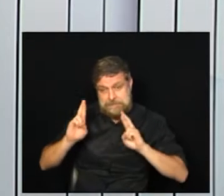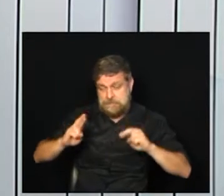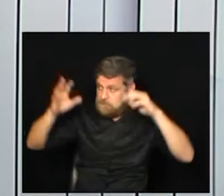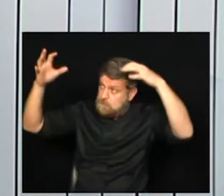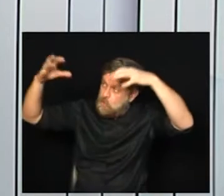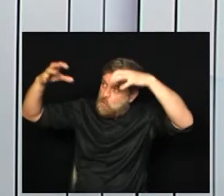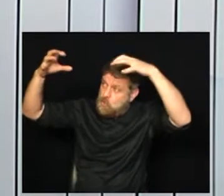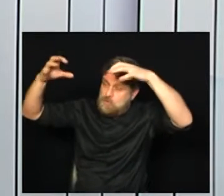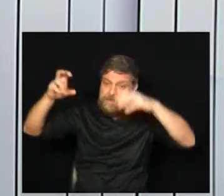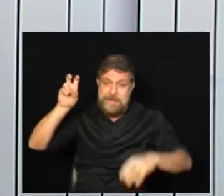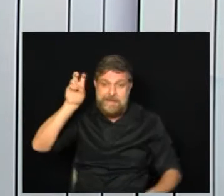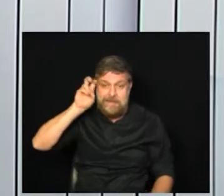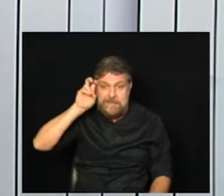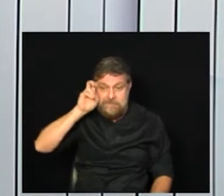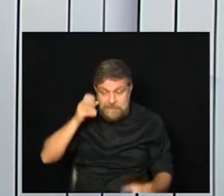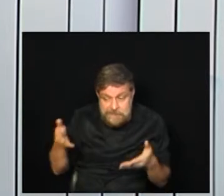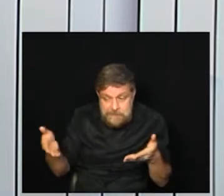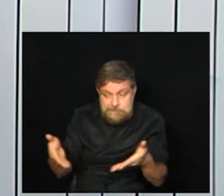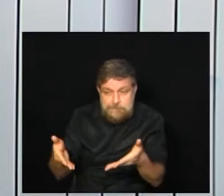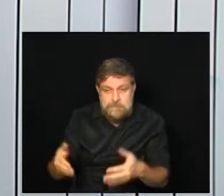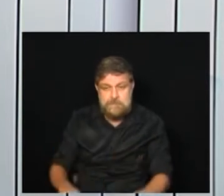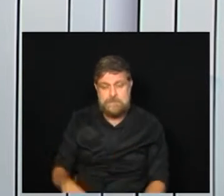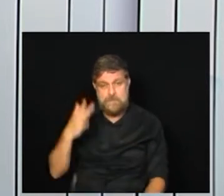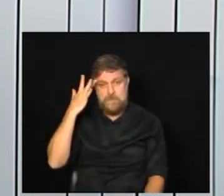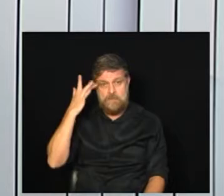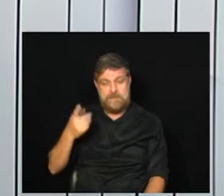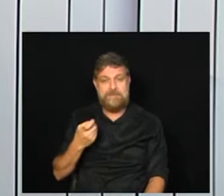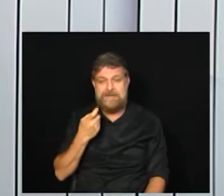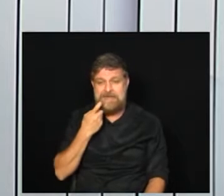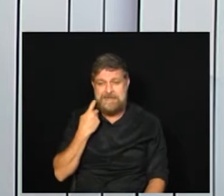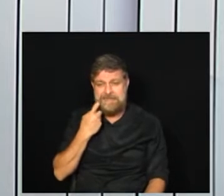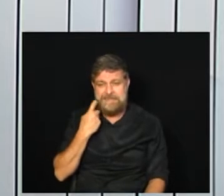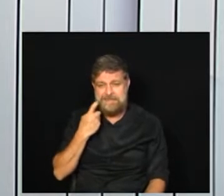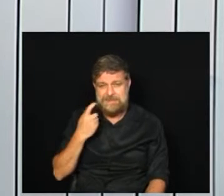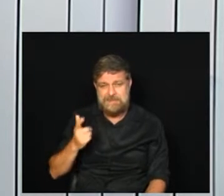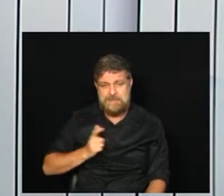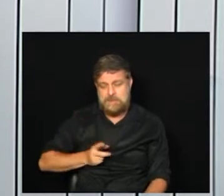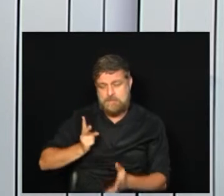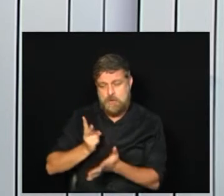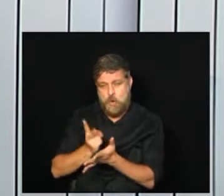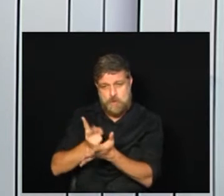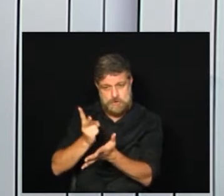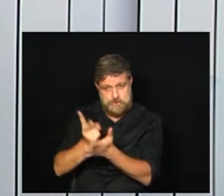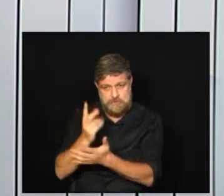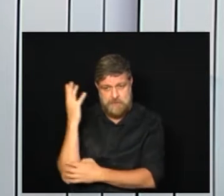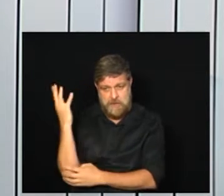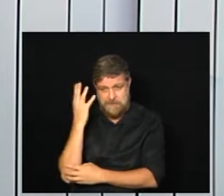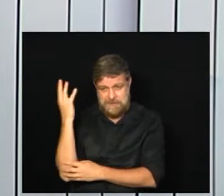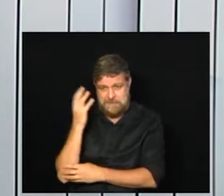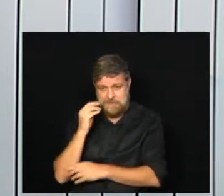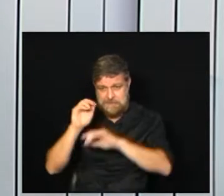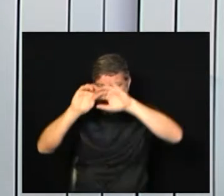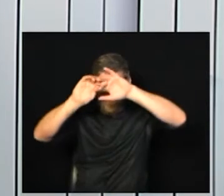já nesta quinta-feira, viu? Para amanhã na sexta, esta condição permanece, com o sol aparecendo entre nuvens